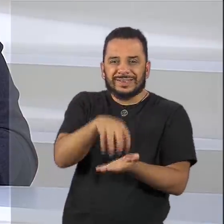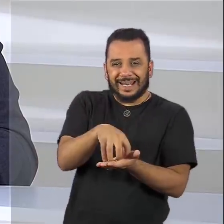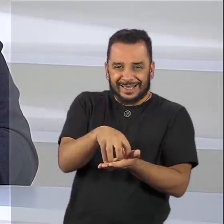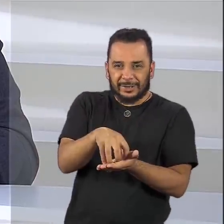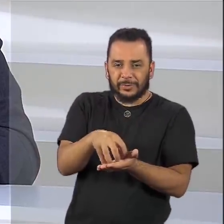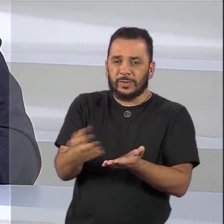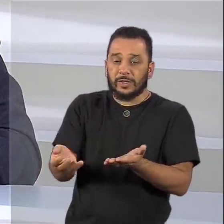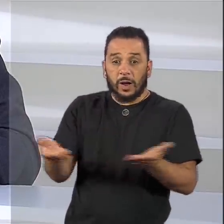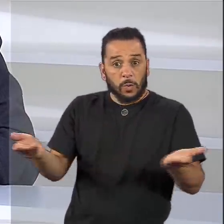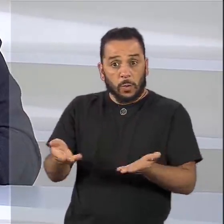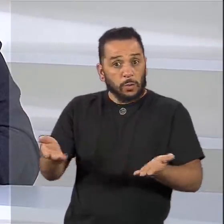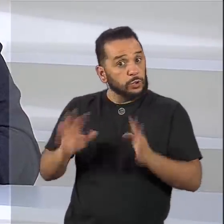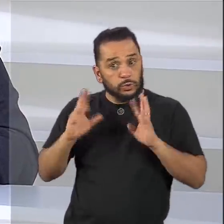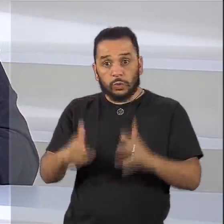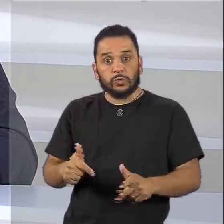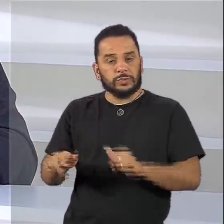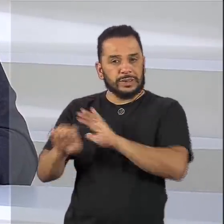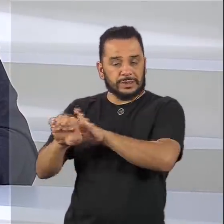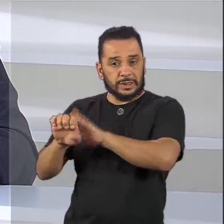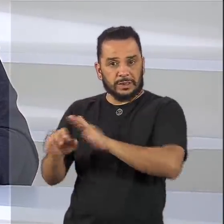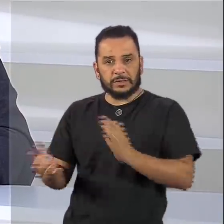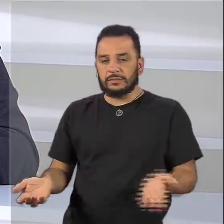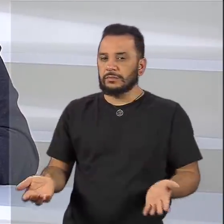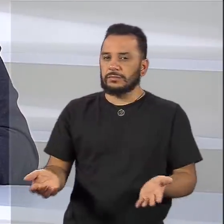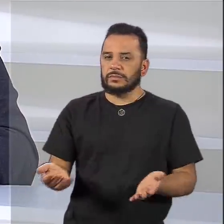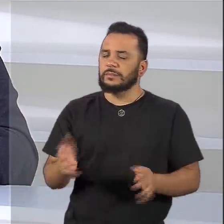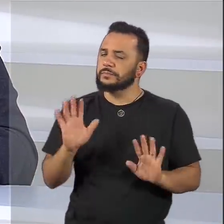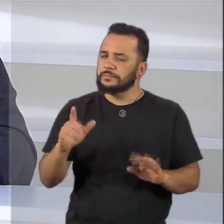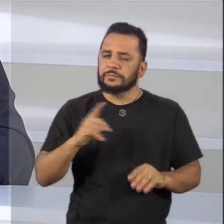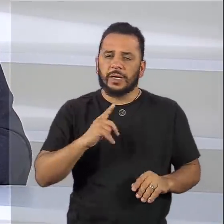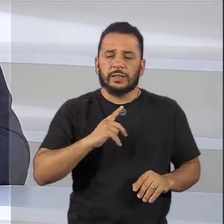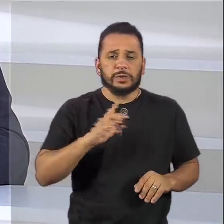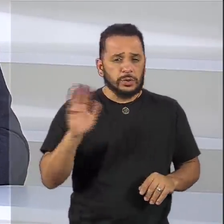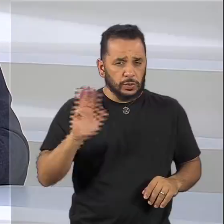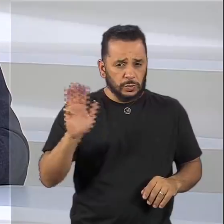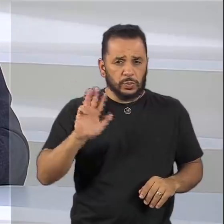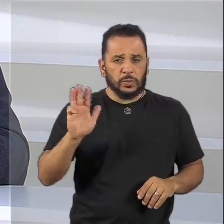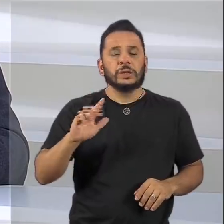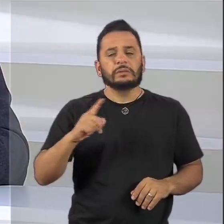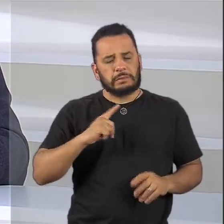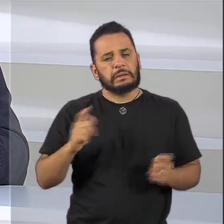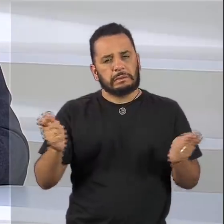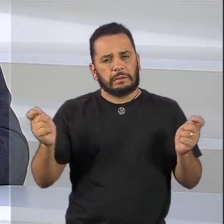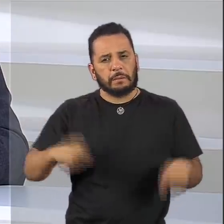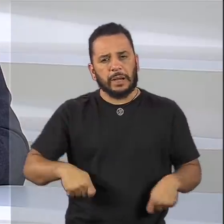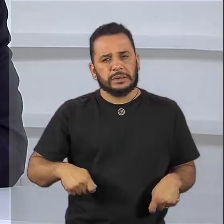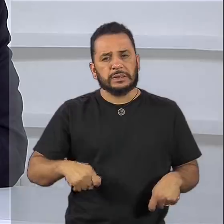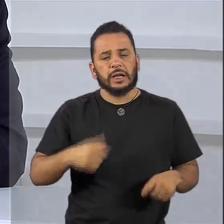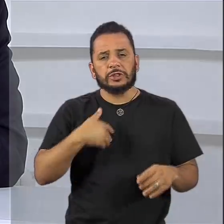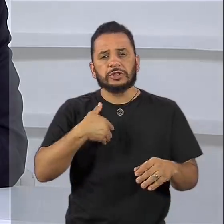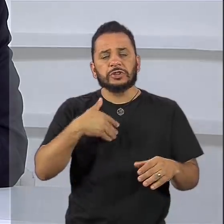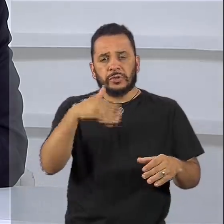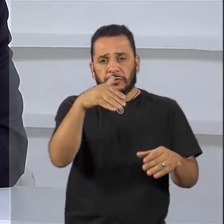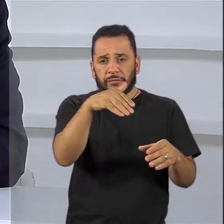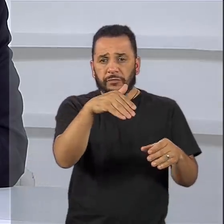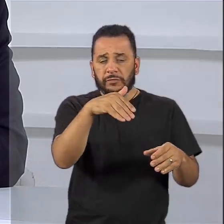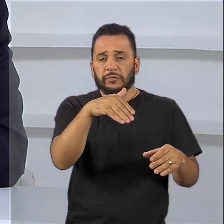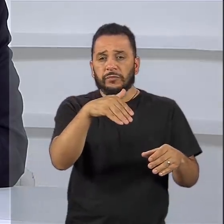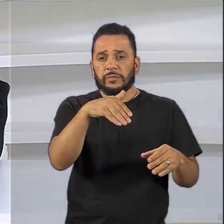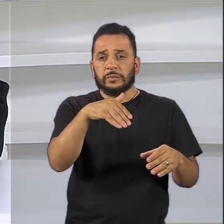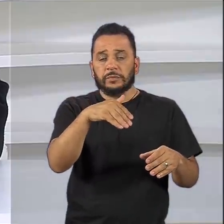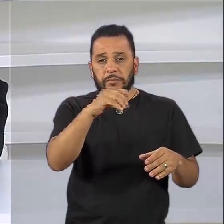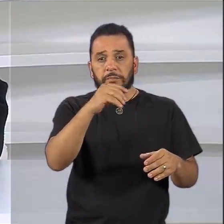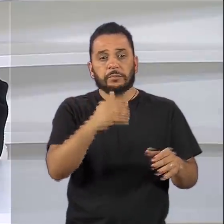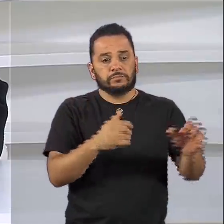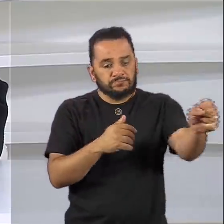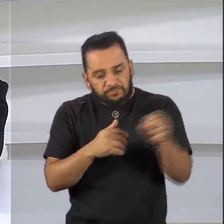a capacidade do Lula de eleger poste foi colocada à prova recentemente e provou-se que não foi tão boa assim. Foi aqui